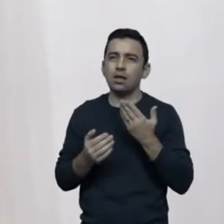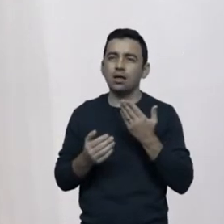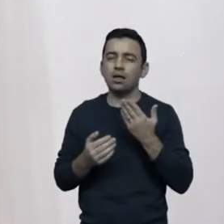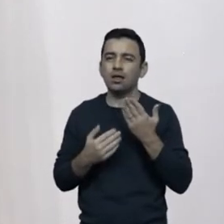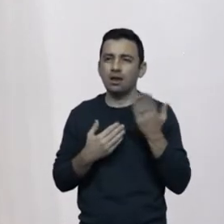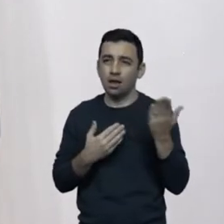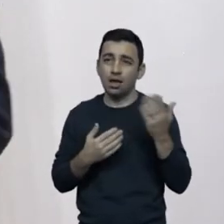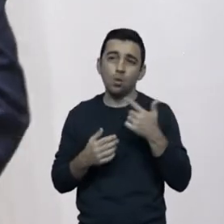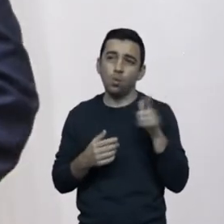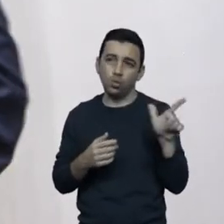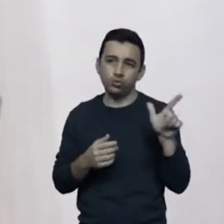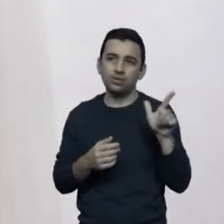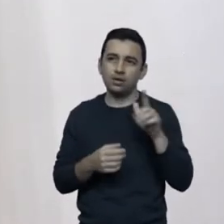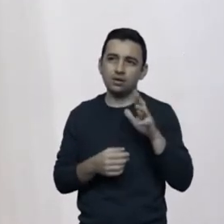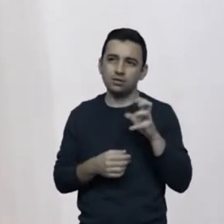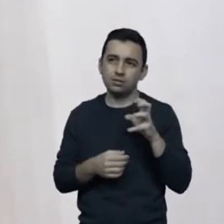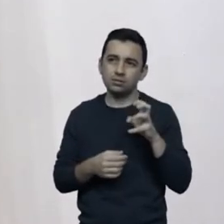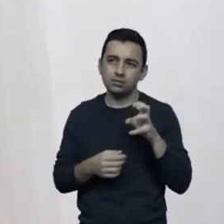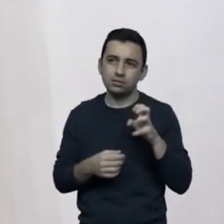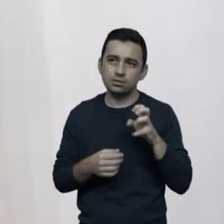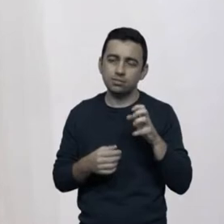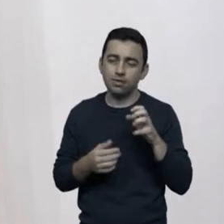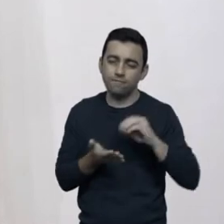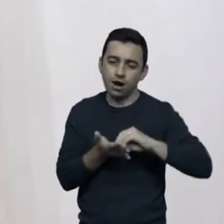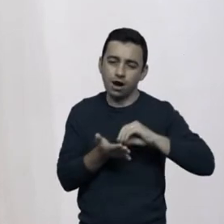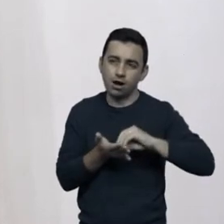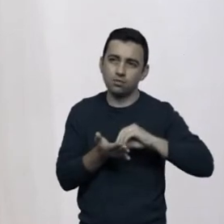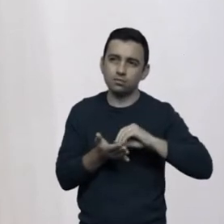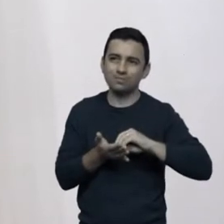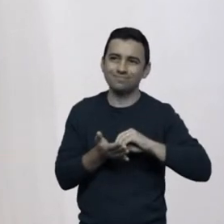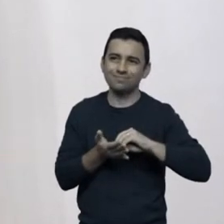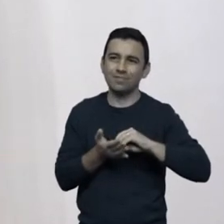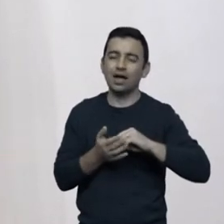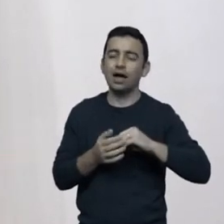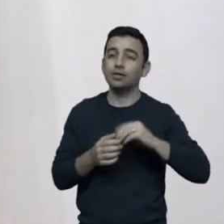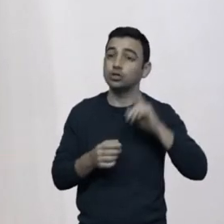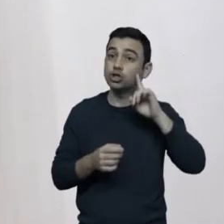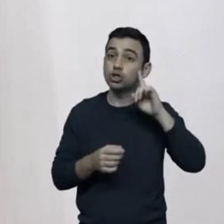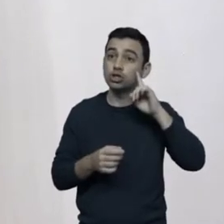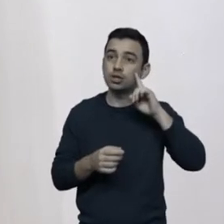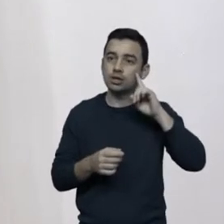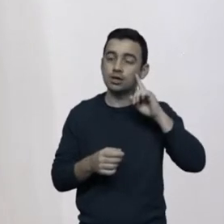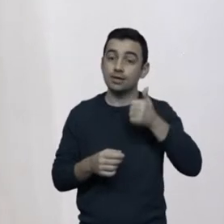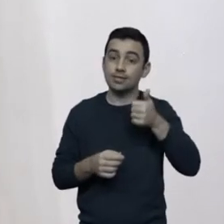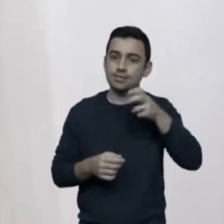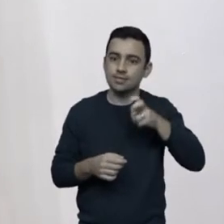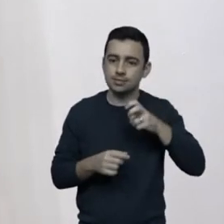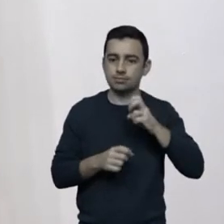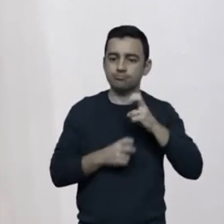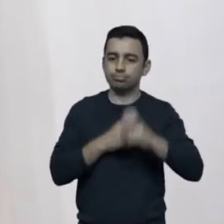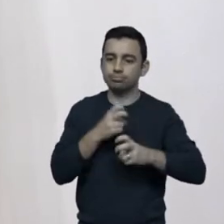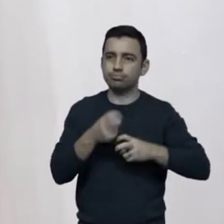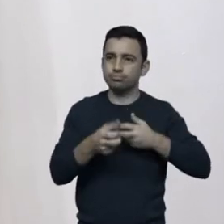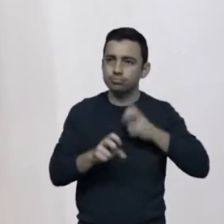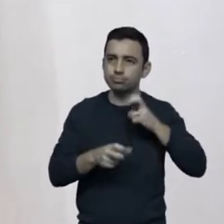repõe. Né? E essa reposição, então, é feita a cada 15 dias com uma infusão